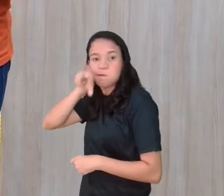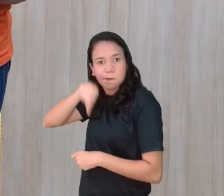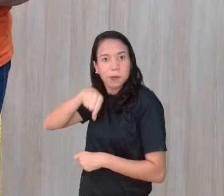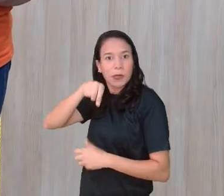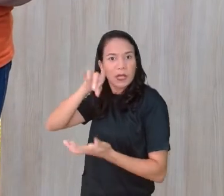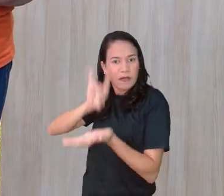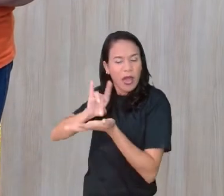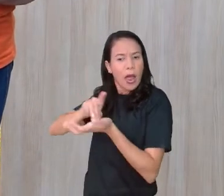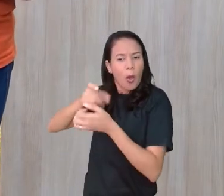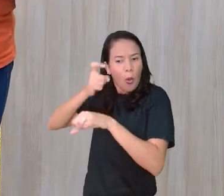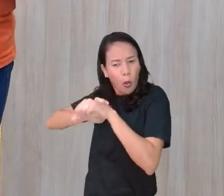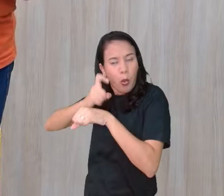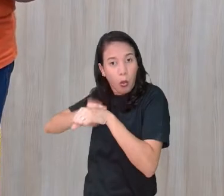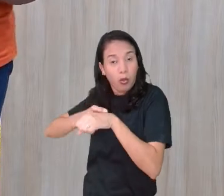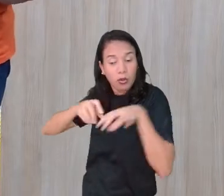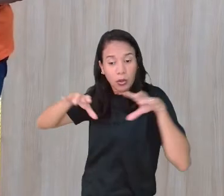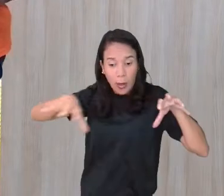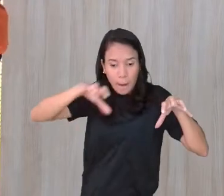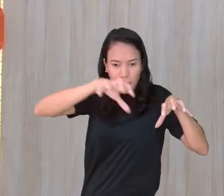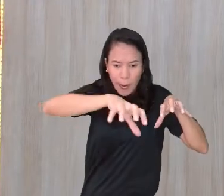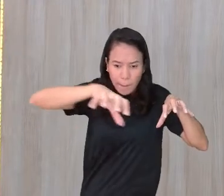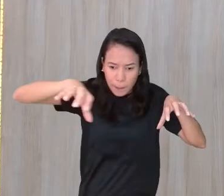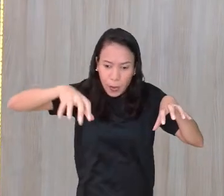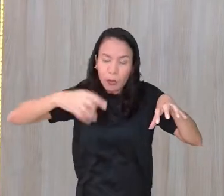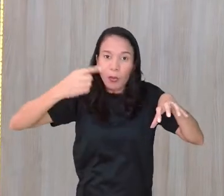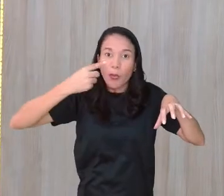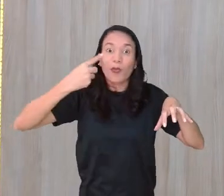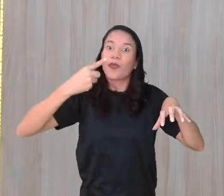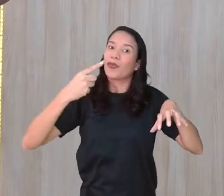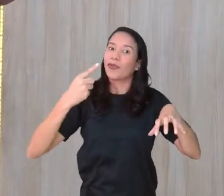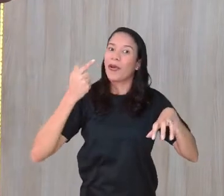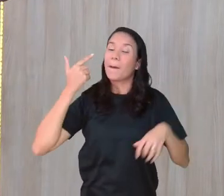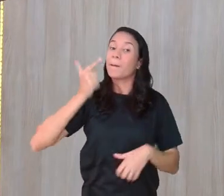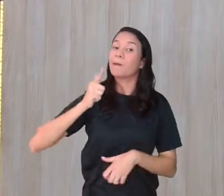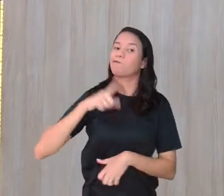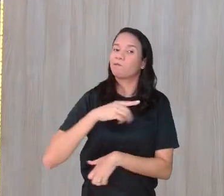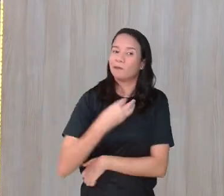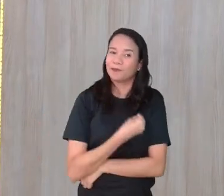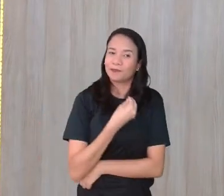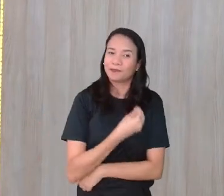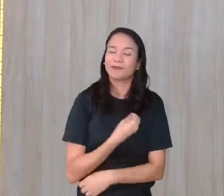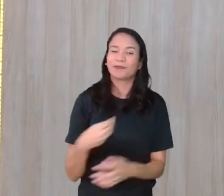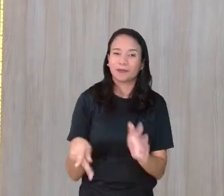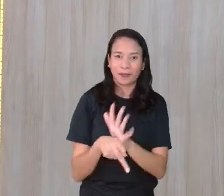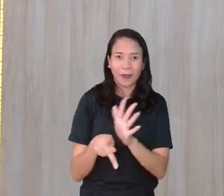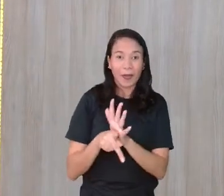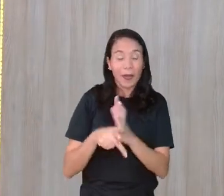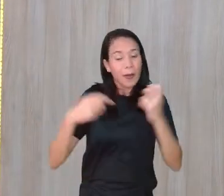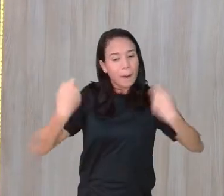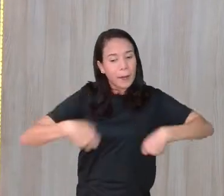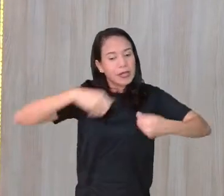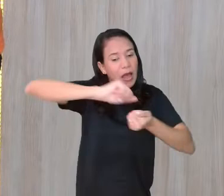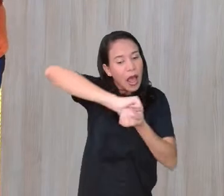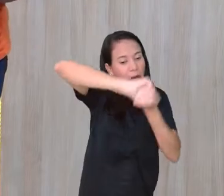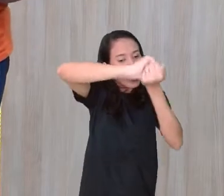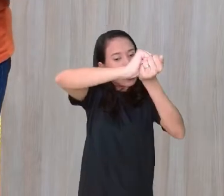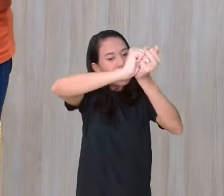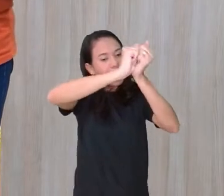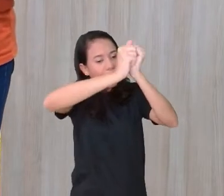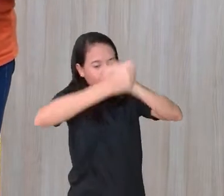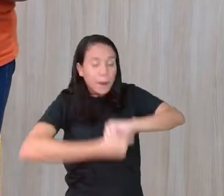bem resistente. Então, vejam que para a sobrevivência dessas aves, elas tiveram que sofrer,